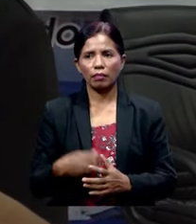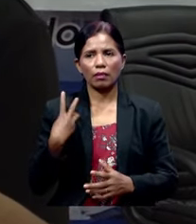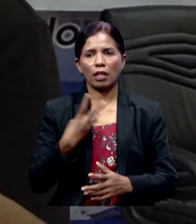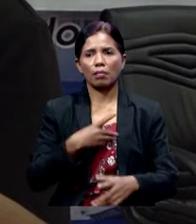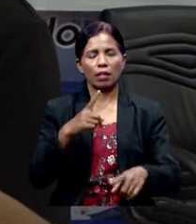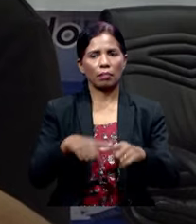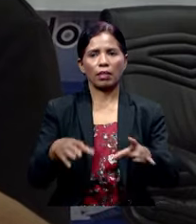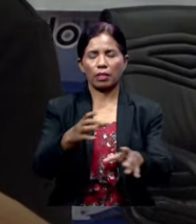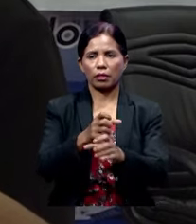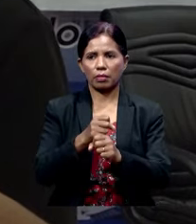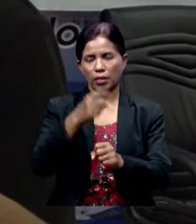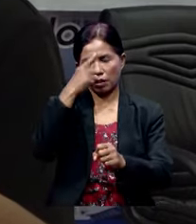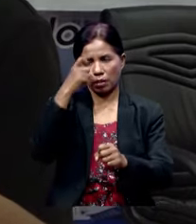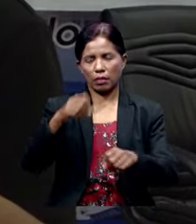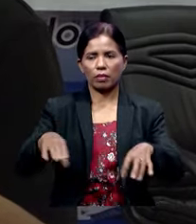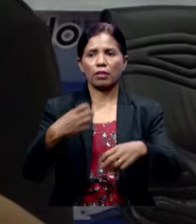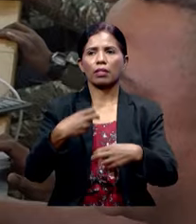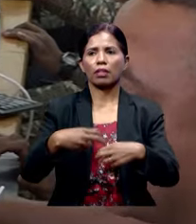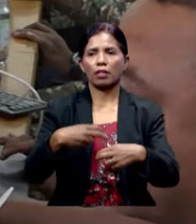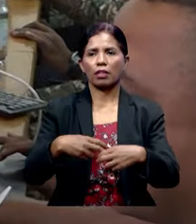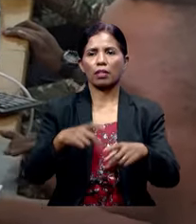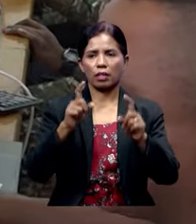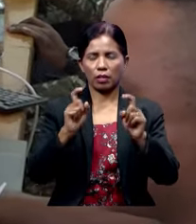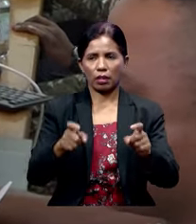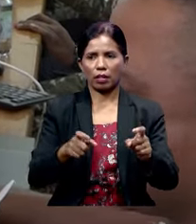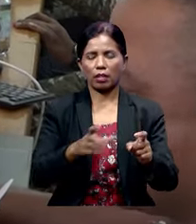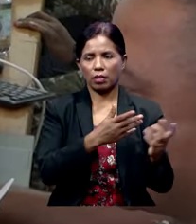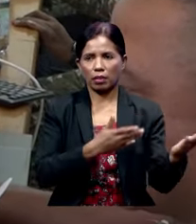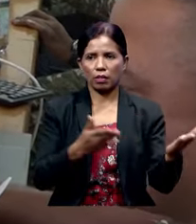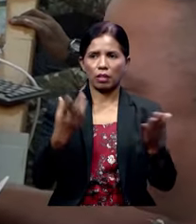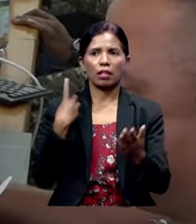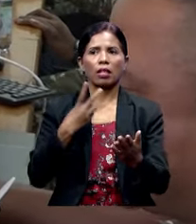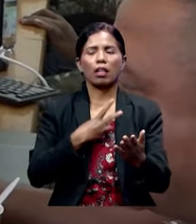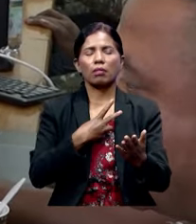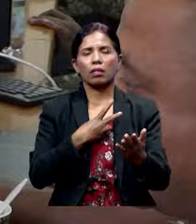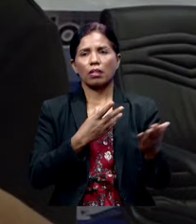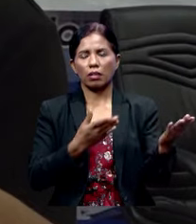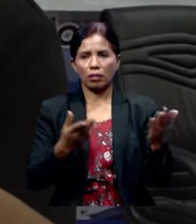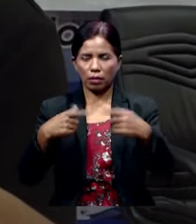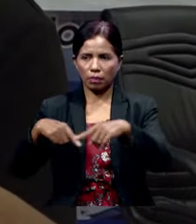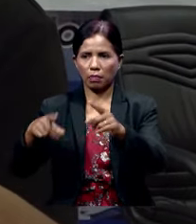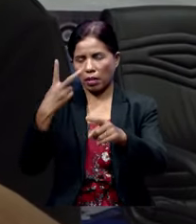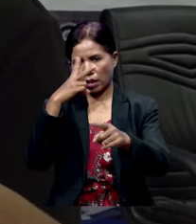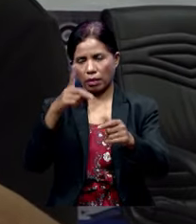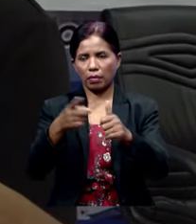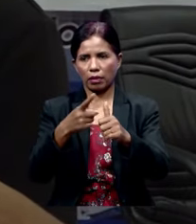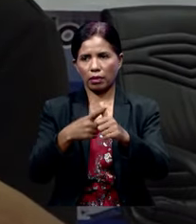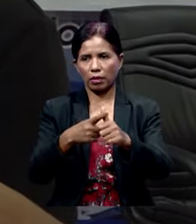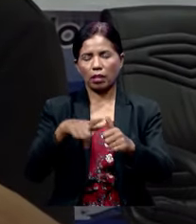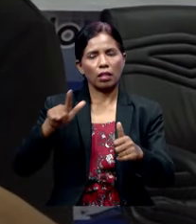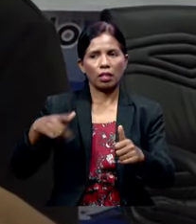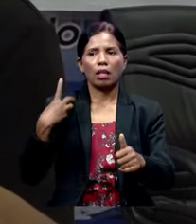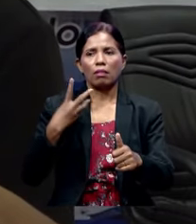belesimo. Tamba sistema ne, tamba nia nain rasik ma tenke aplica no submete. Ami se manda ulu ba iha nia nain mahare ulu. Tamba nia usida ami